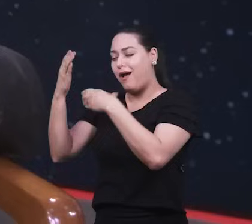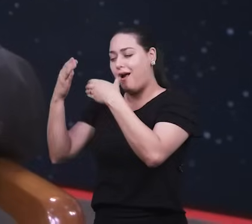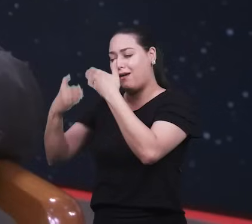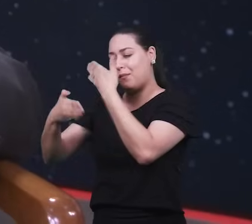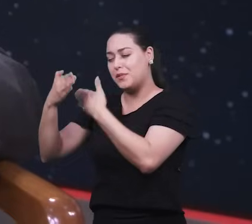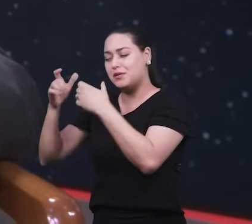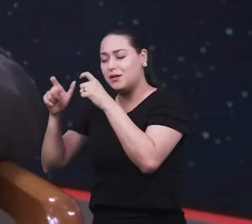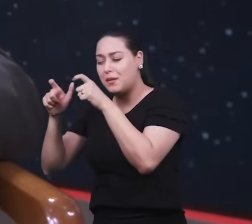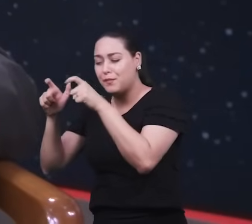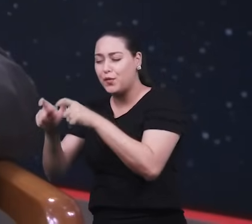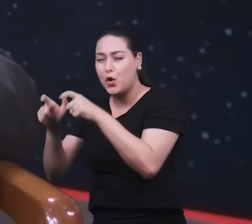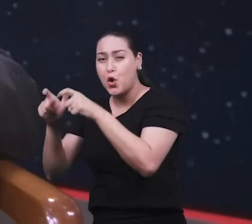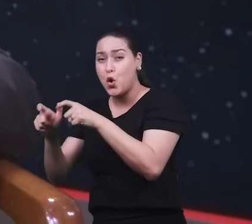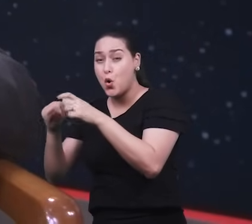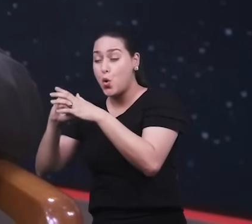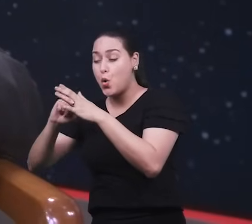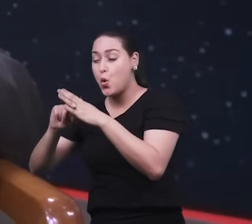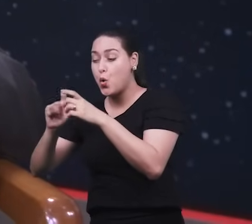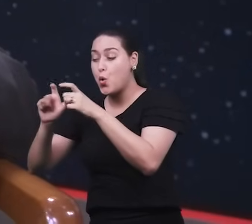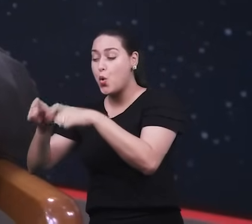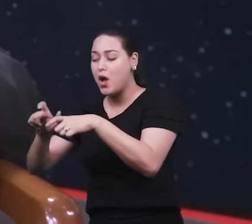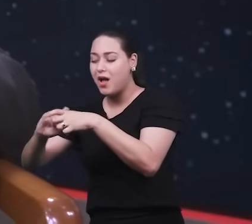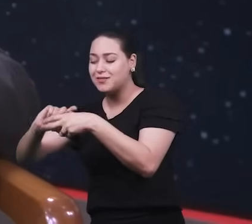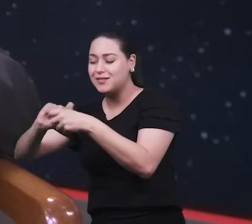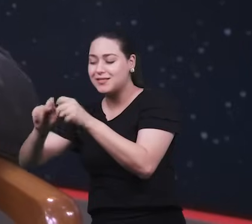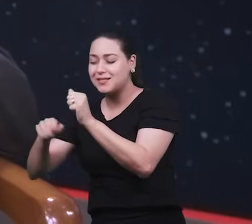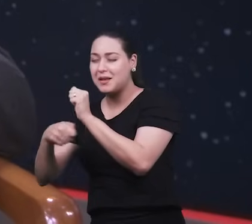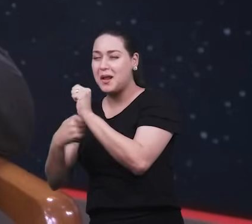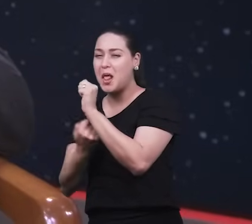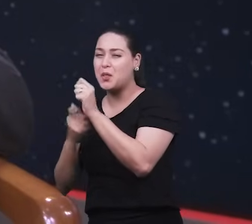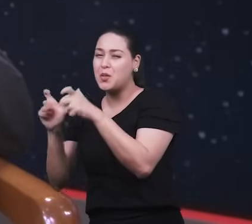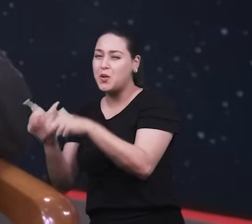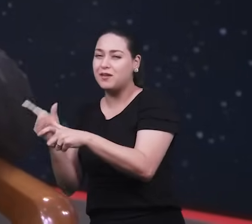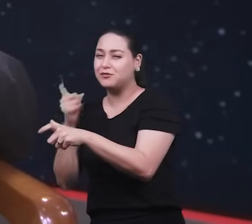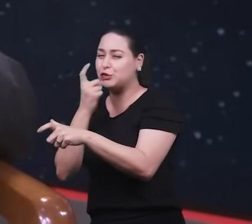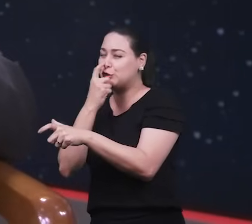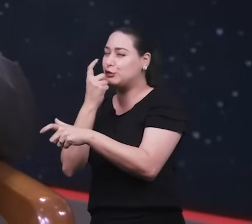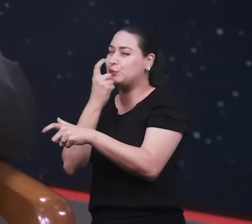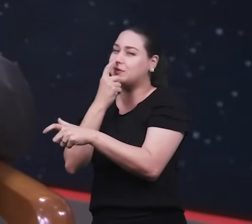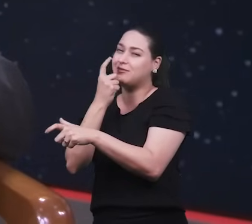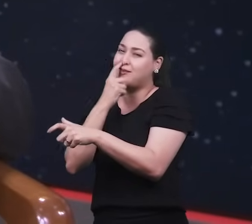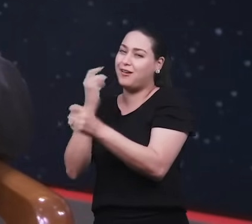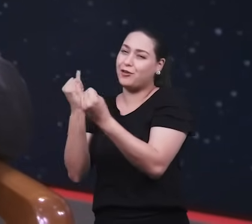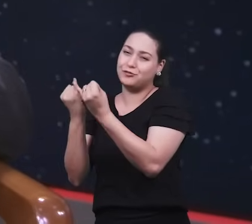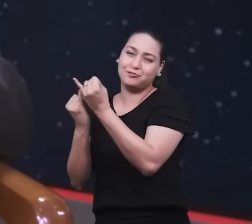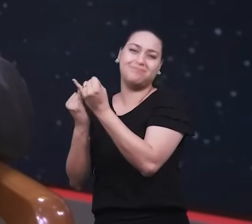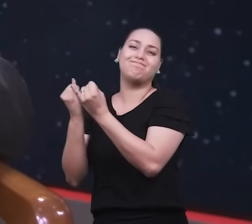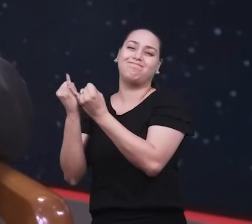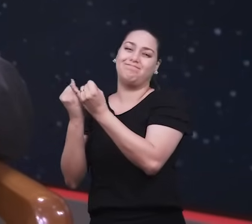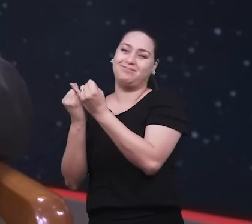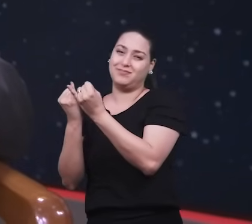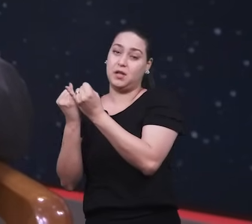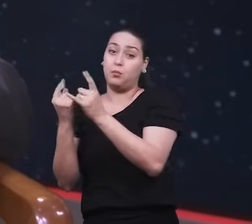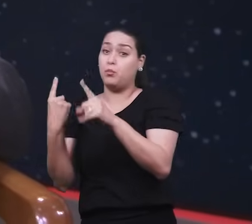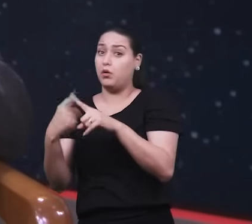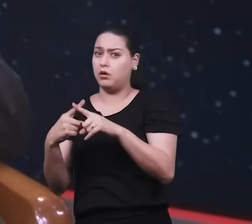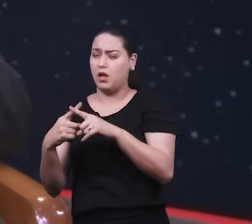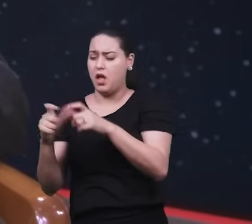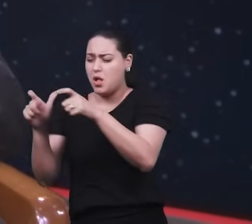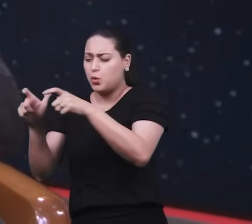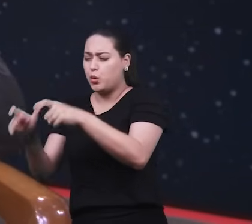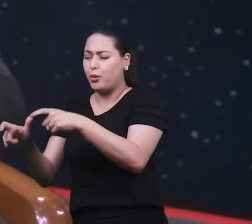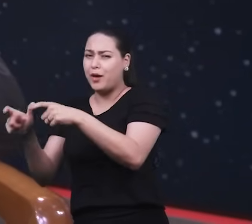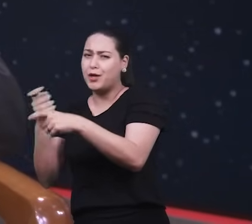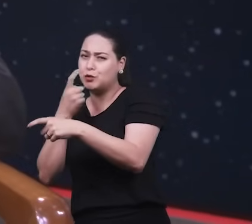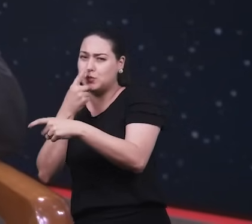nos segredos do Senhor. O Senhor nos dá essa bênção de vivenciar as recâmaras do rei, que não era para